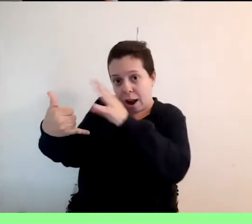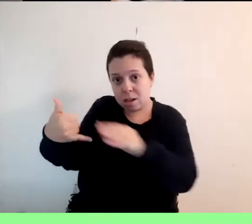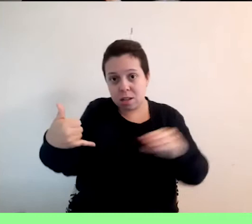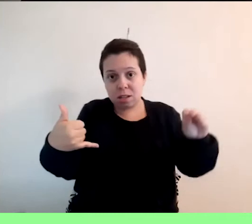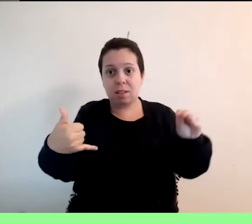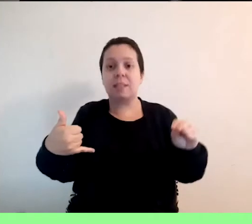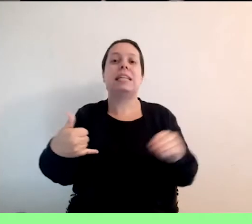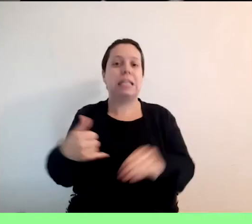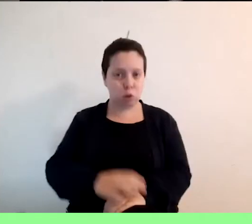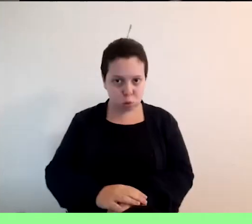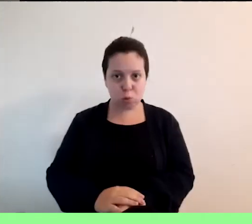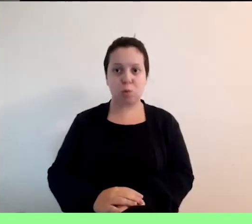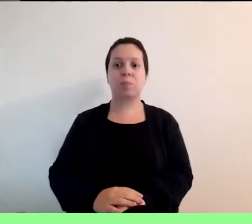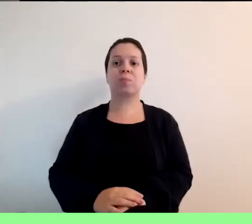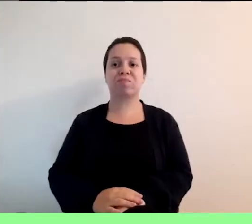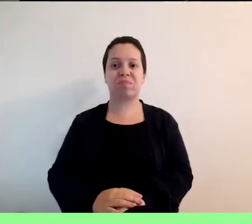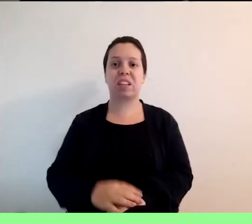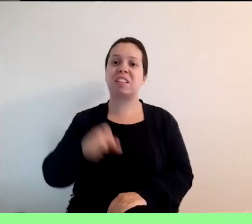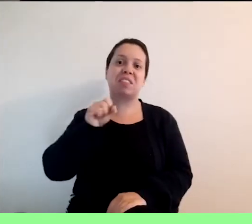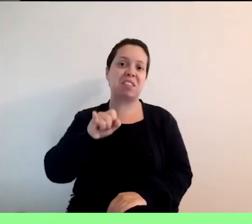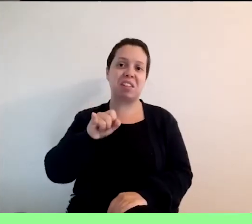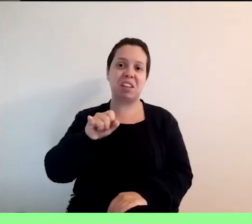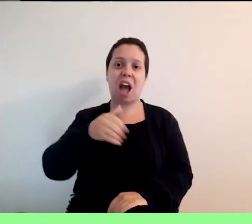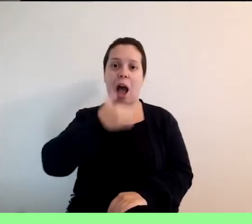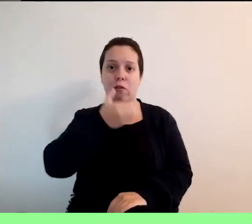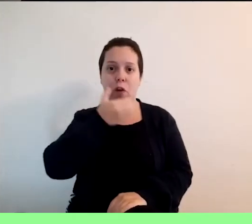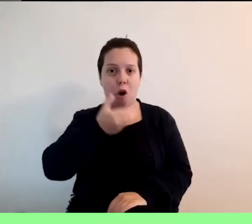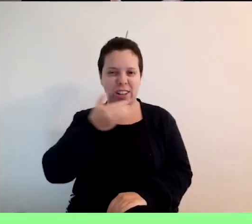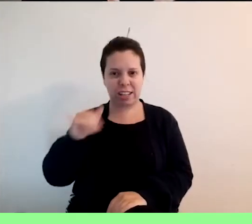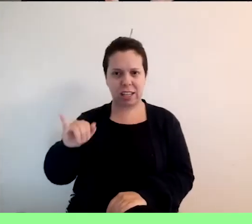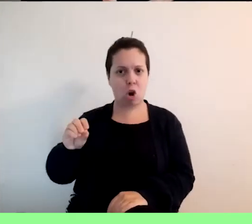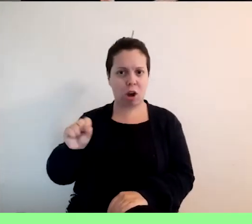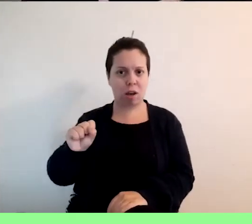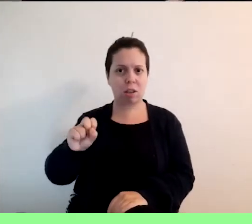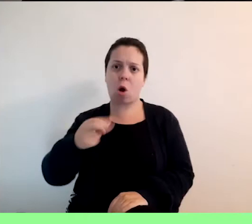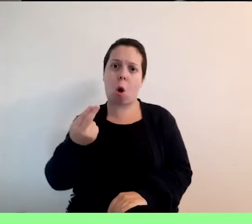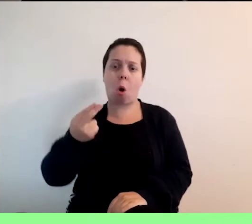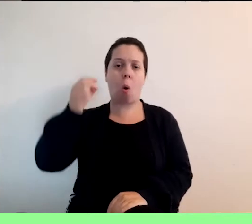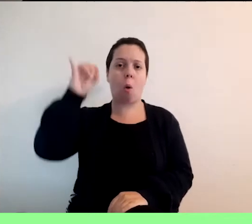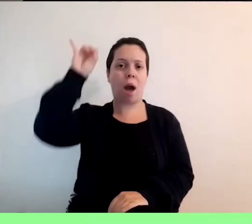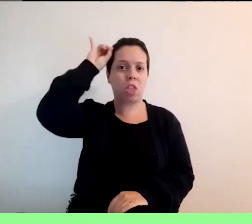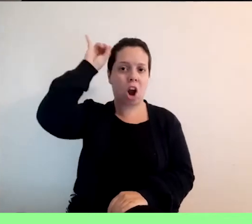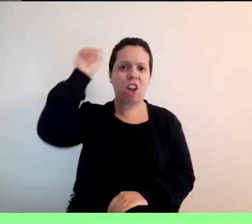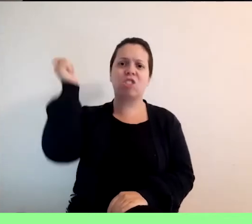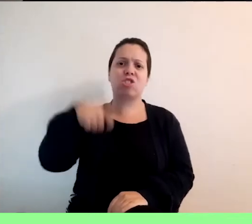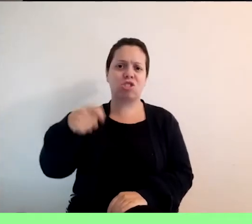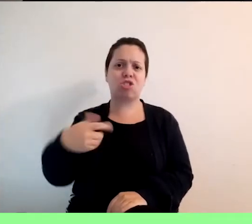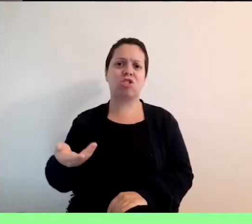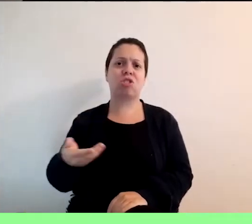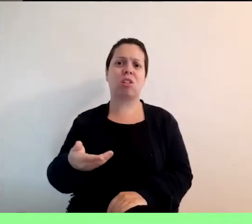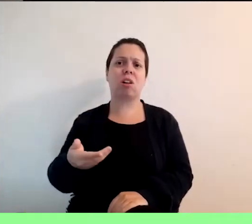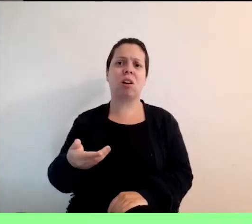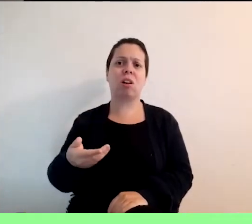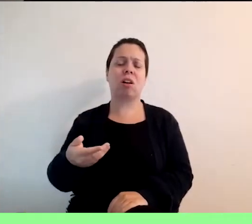ali. Tanto iOS como Android, como